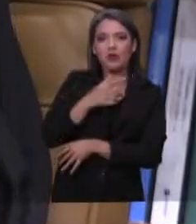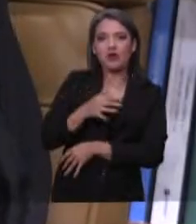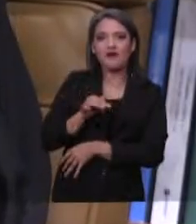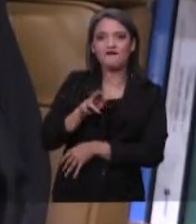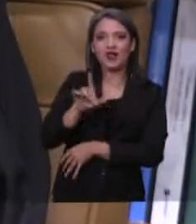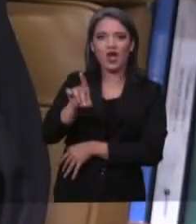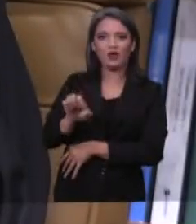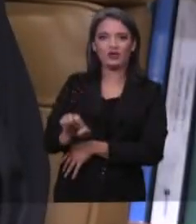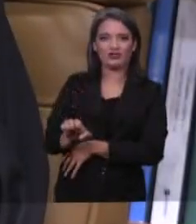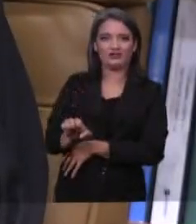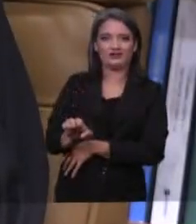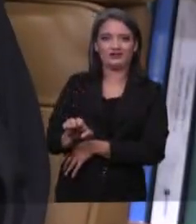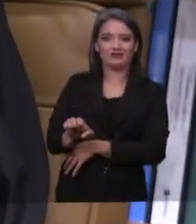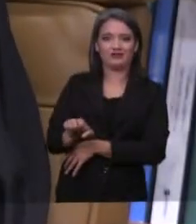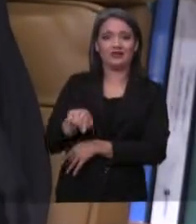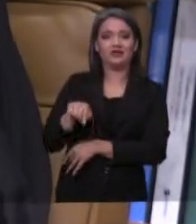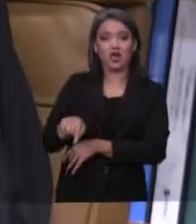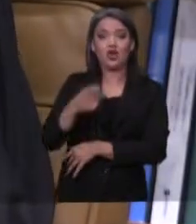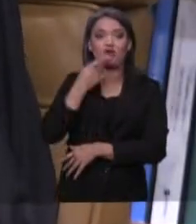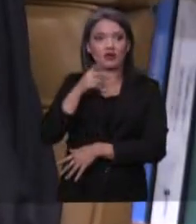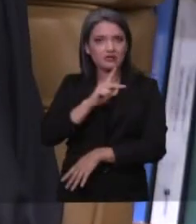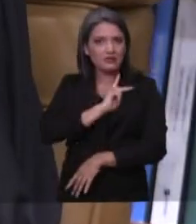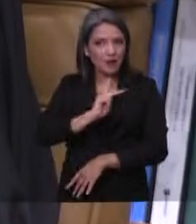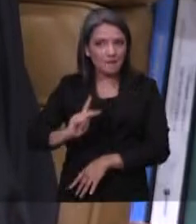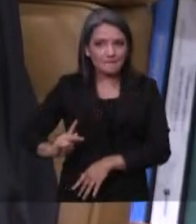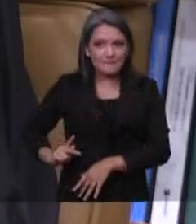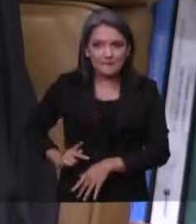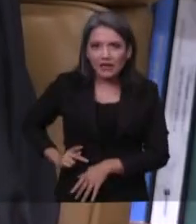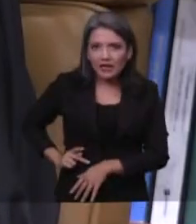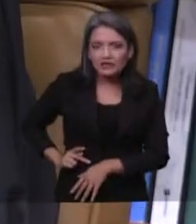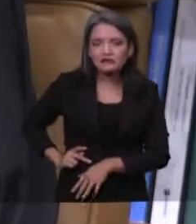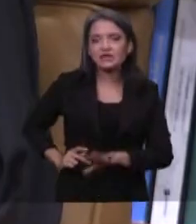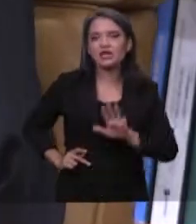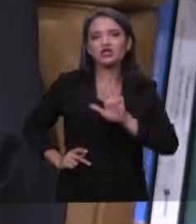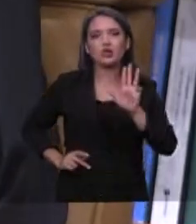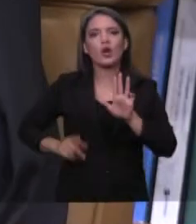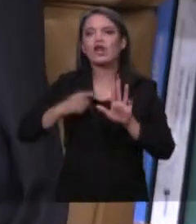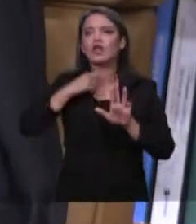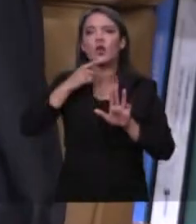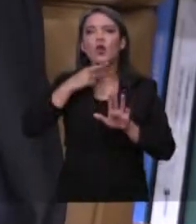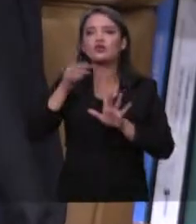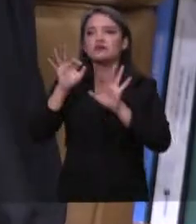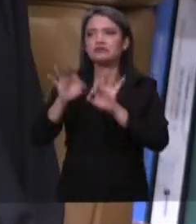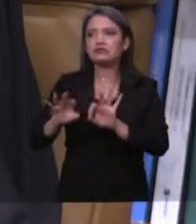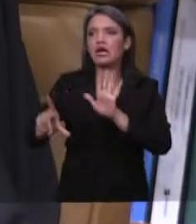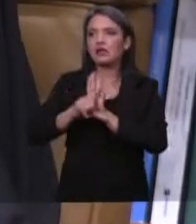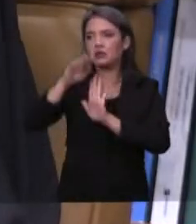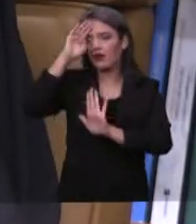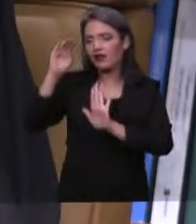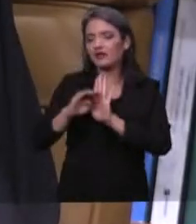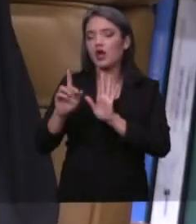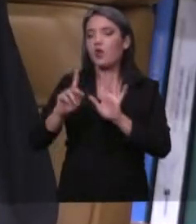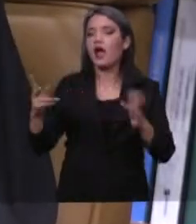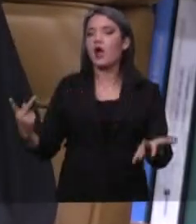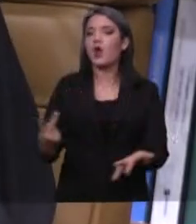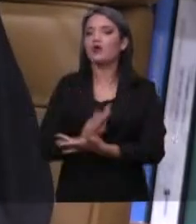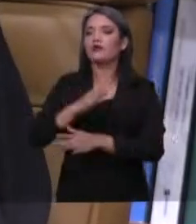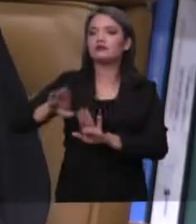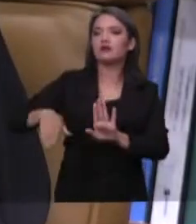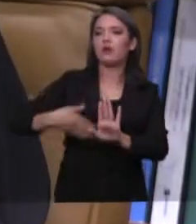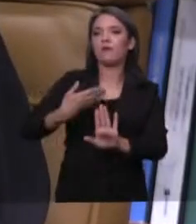pela ideia de que o presidente não foi eleito legitimamente e que houve uma fraude no